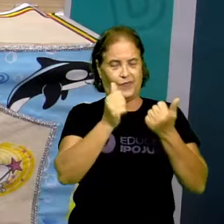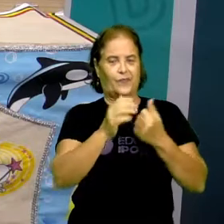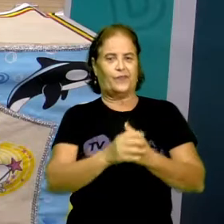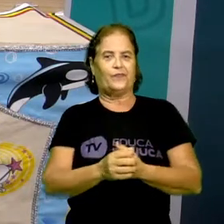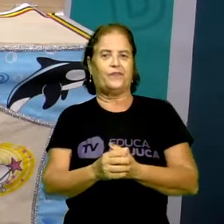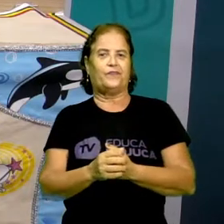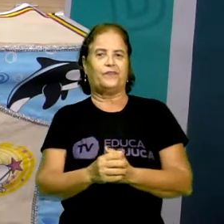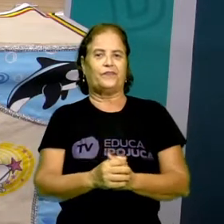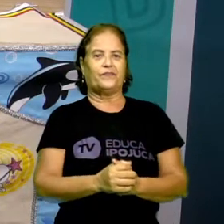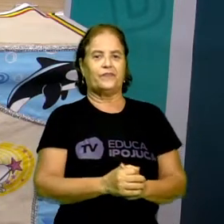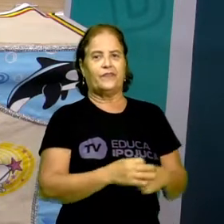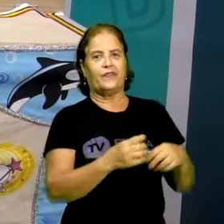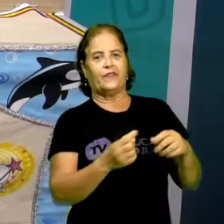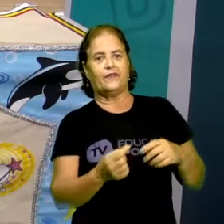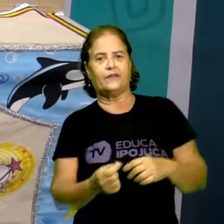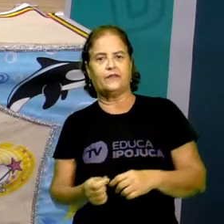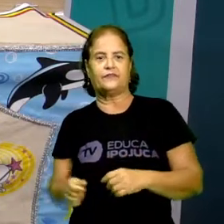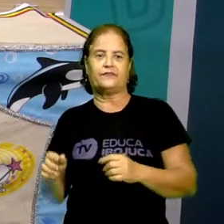vamos!